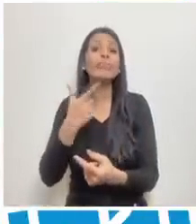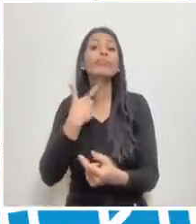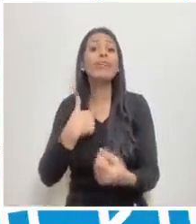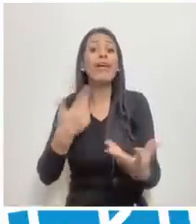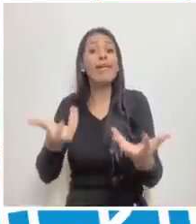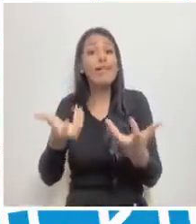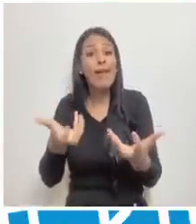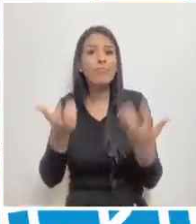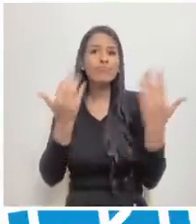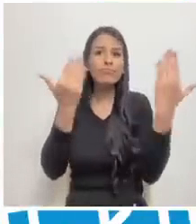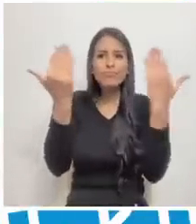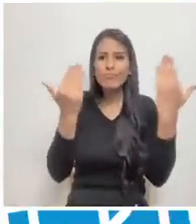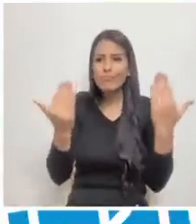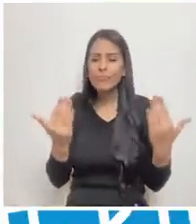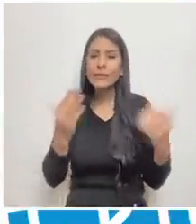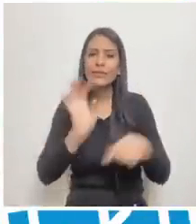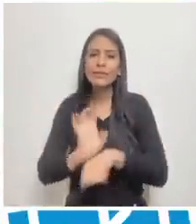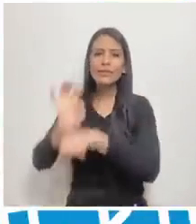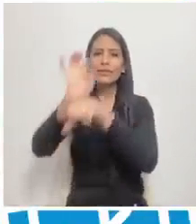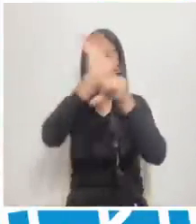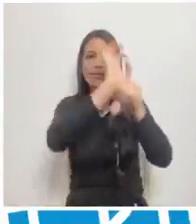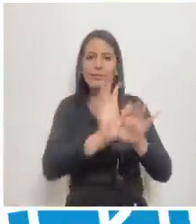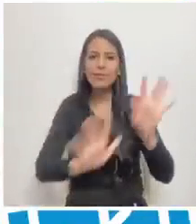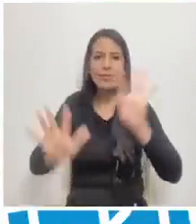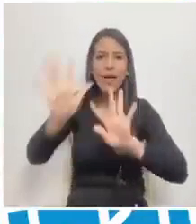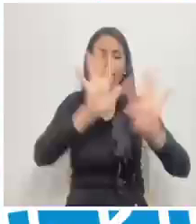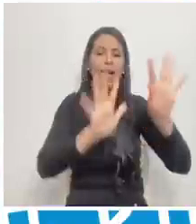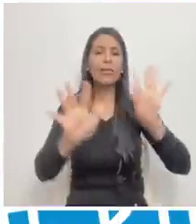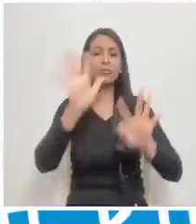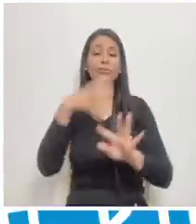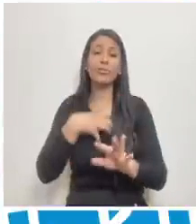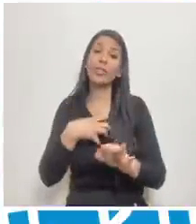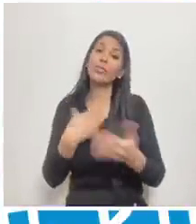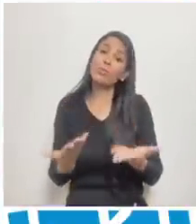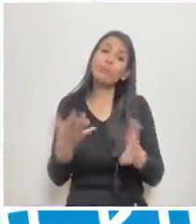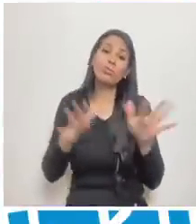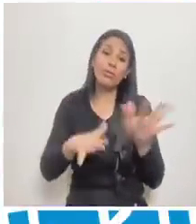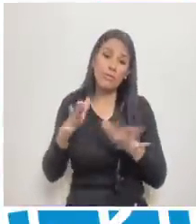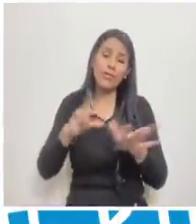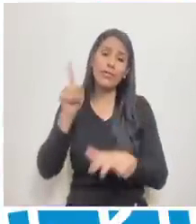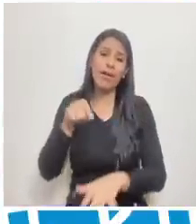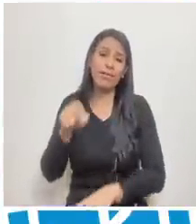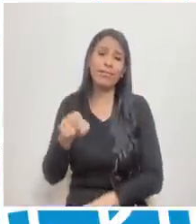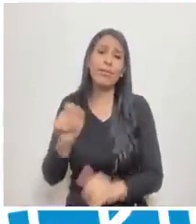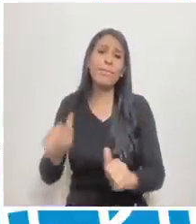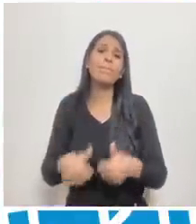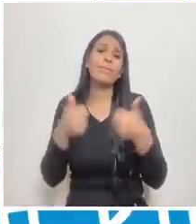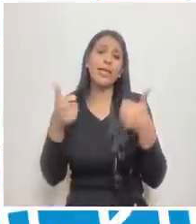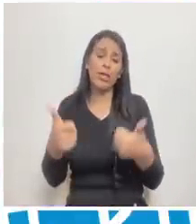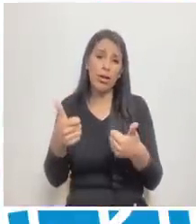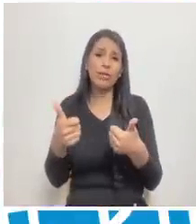resultados. Então, essas seriam talvez a melhor solução, né? Criar uma avaliação